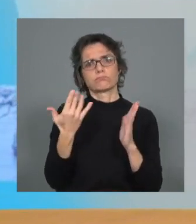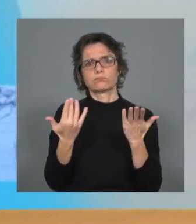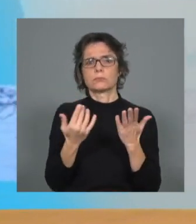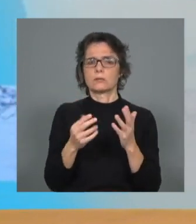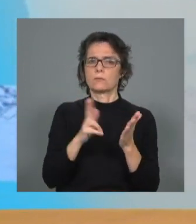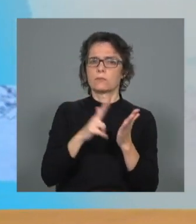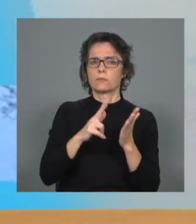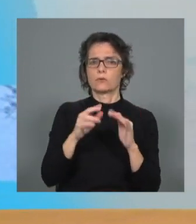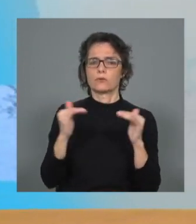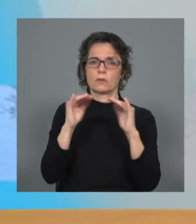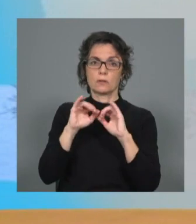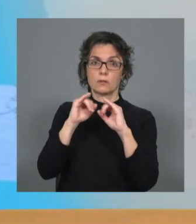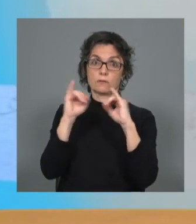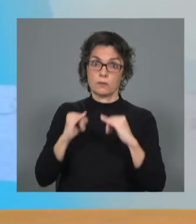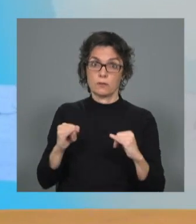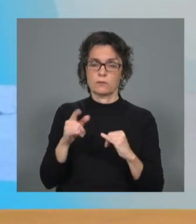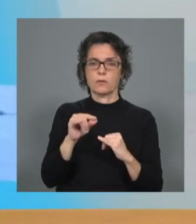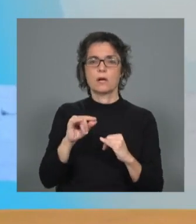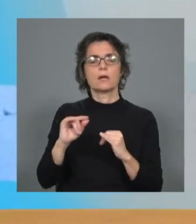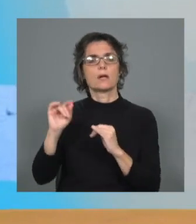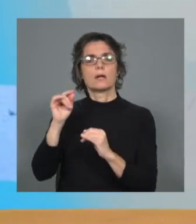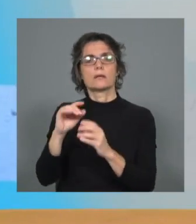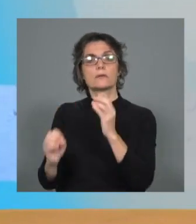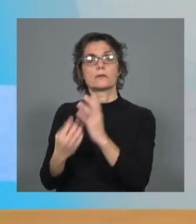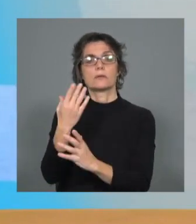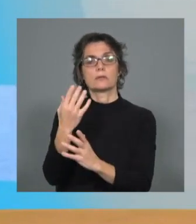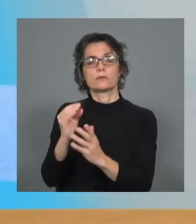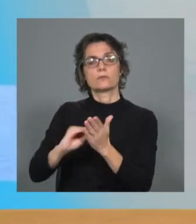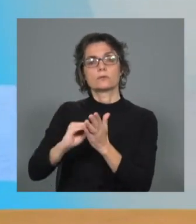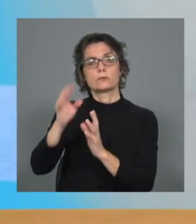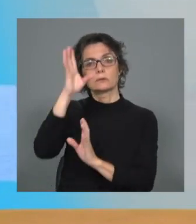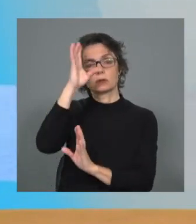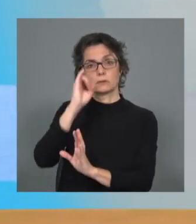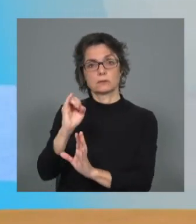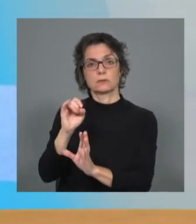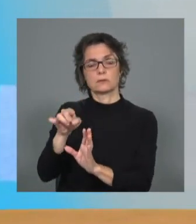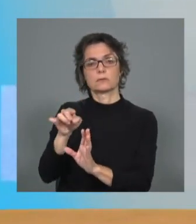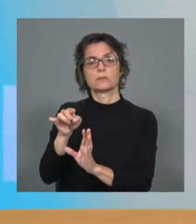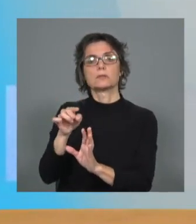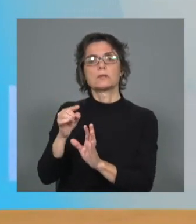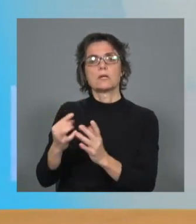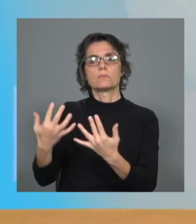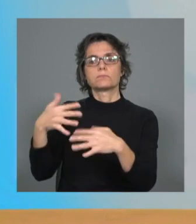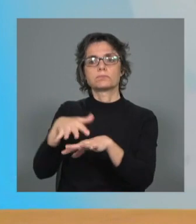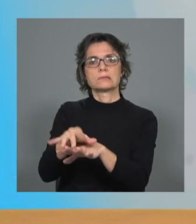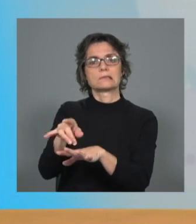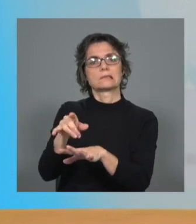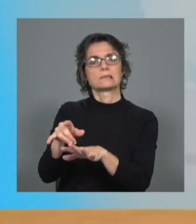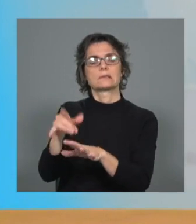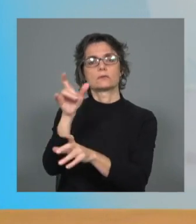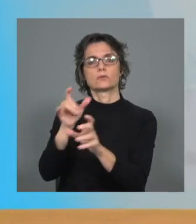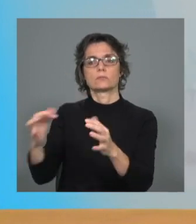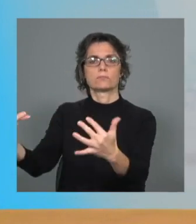internacional. A própria criação de uma Secretaria de Estado para a Integração e Imigrações, que anteriormente não existia, que nós esperamos que